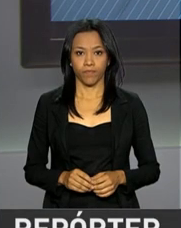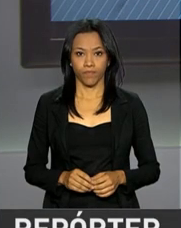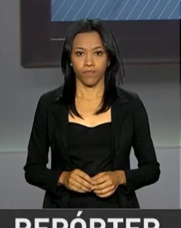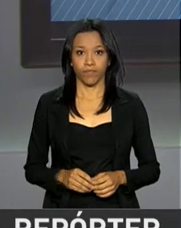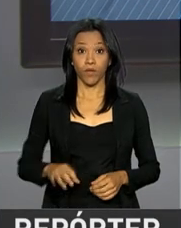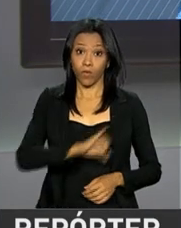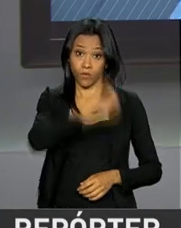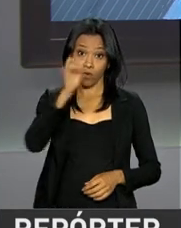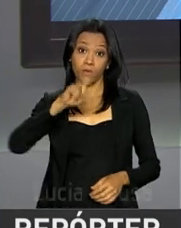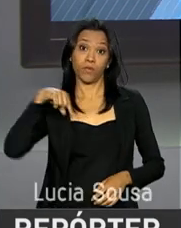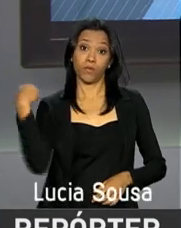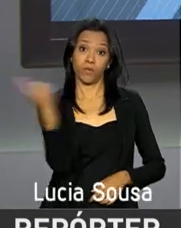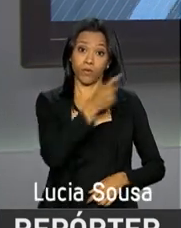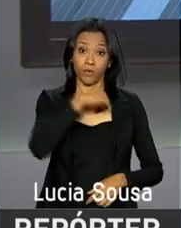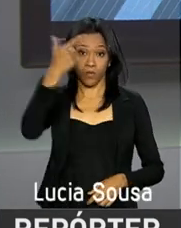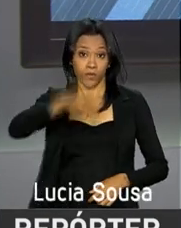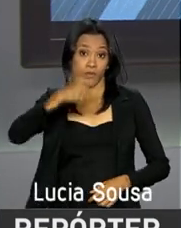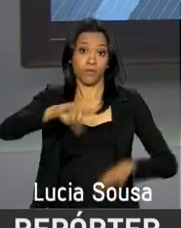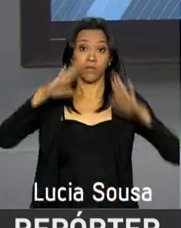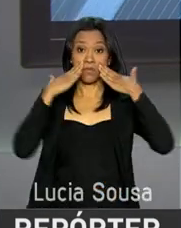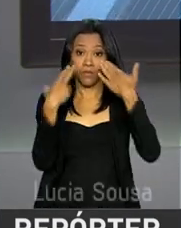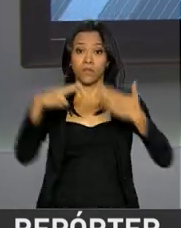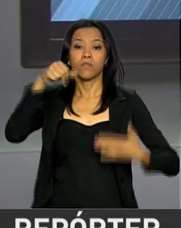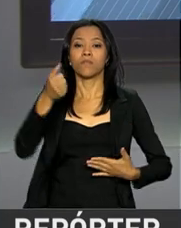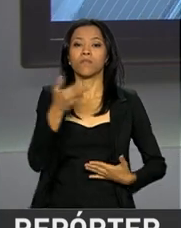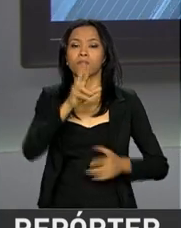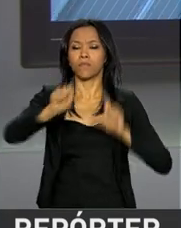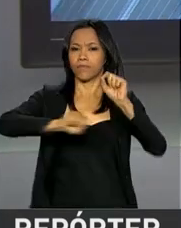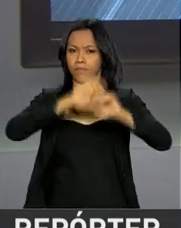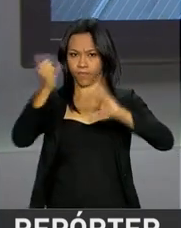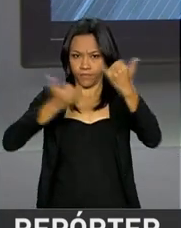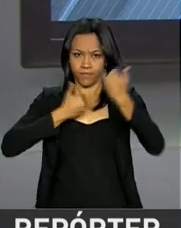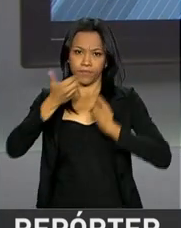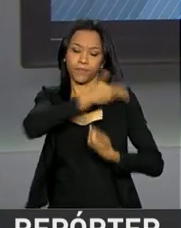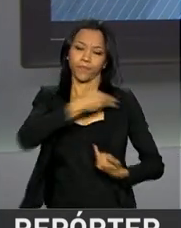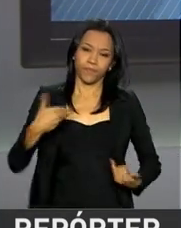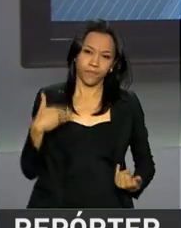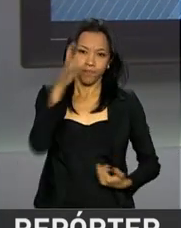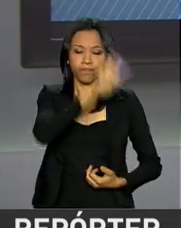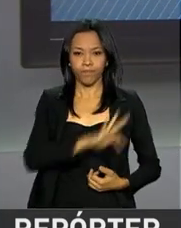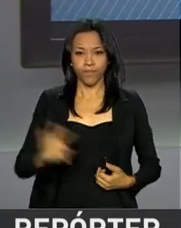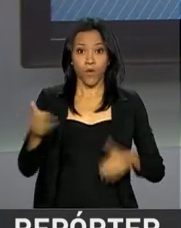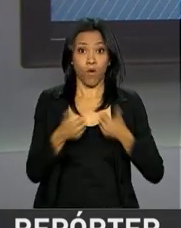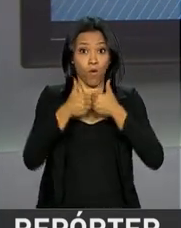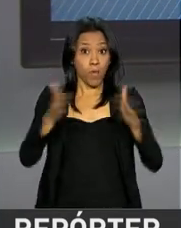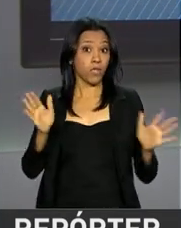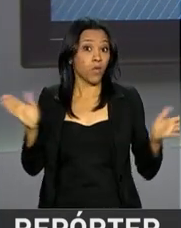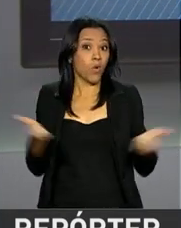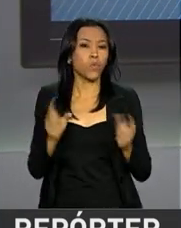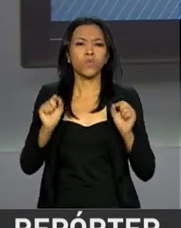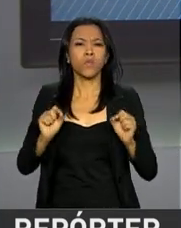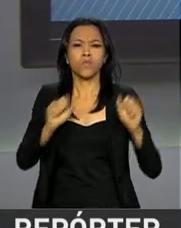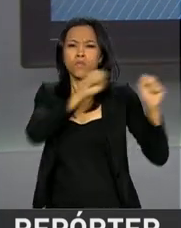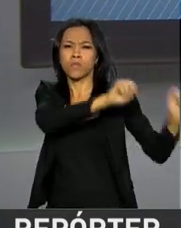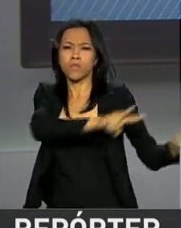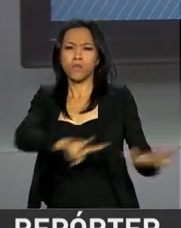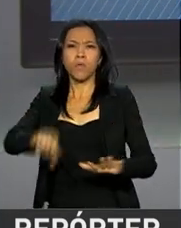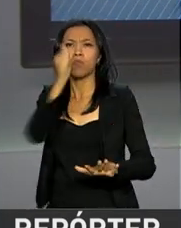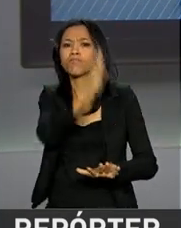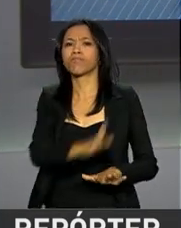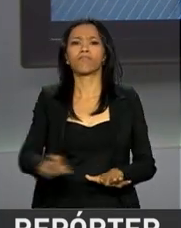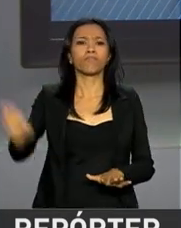olá estamos de volta com repórter nbr as notícias do governo federal começa hoje a semana nacional de mobilização